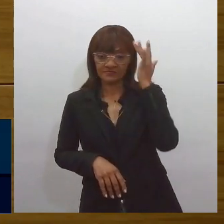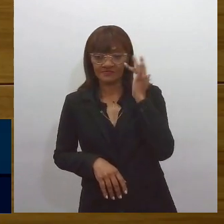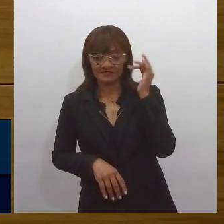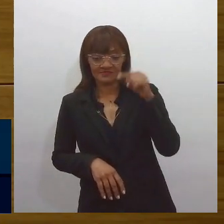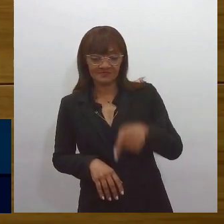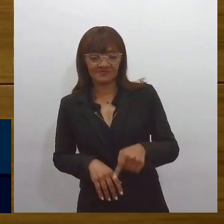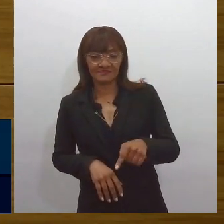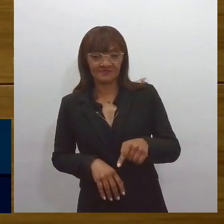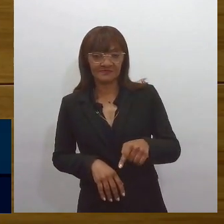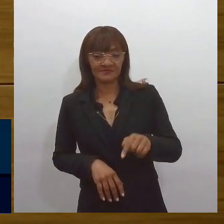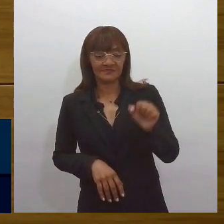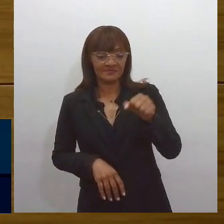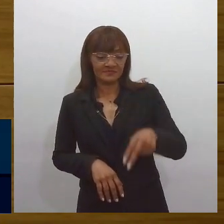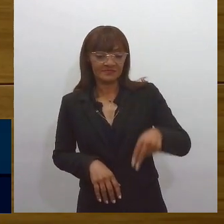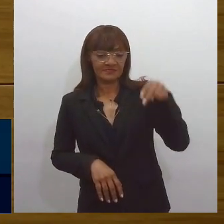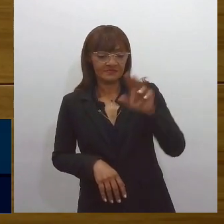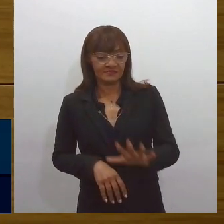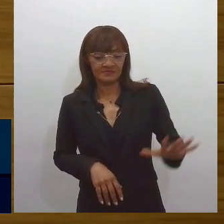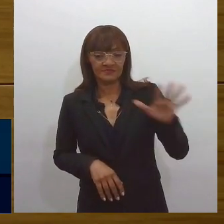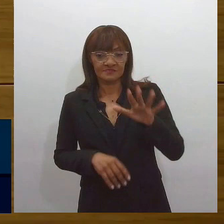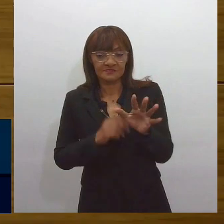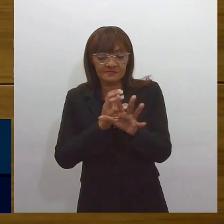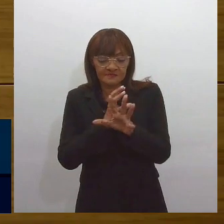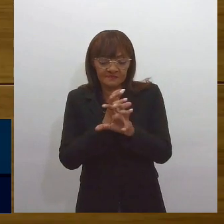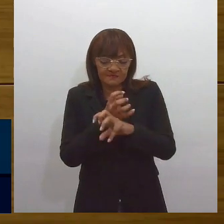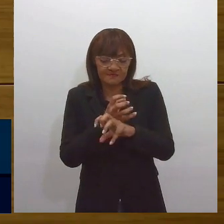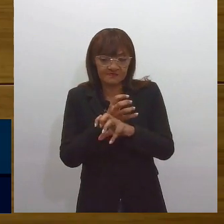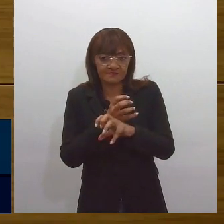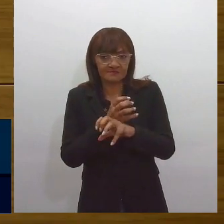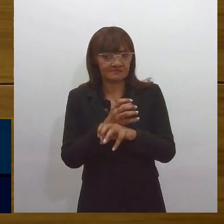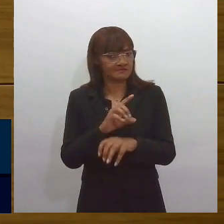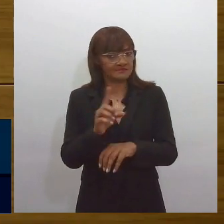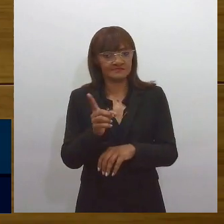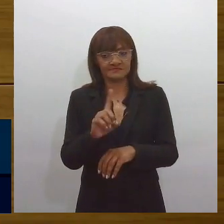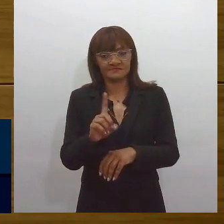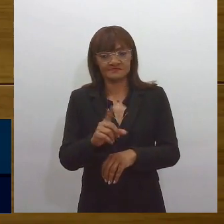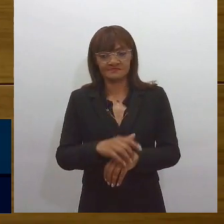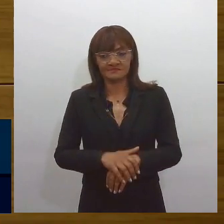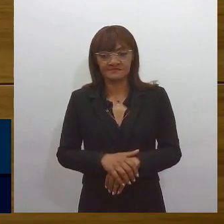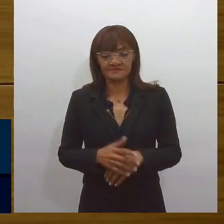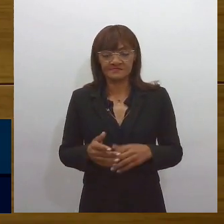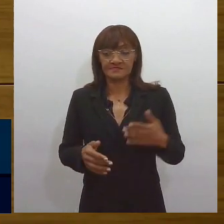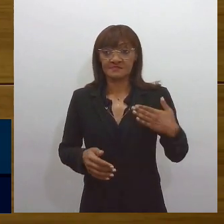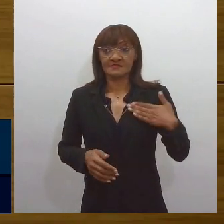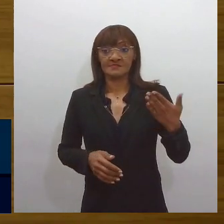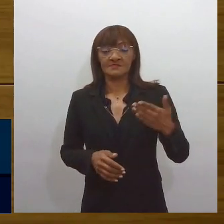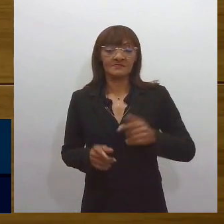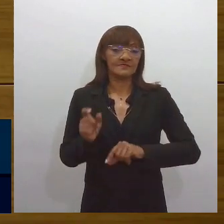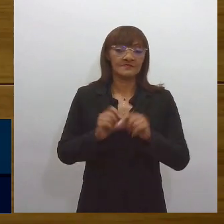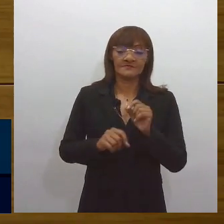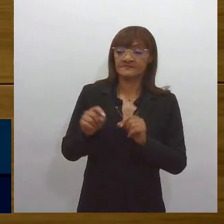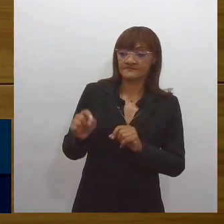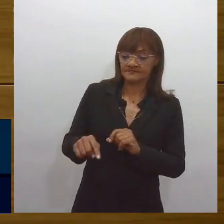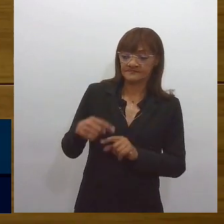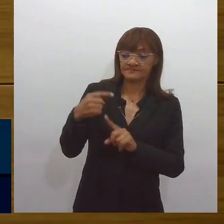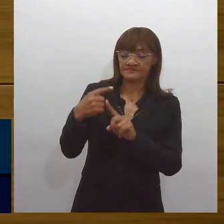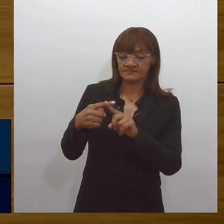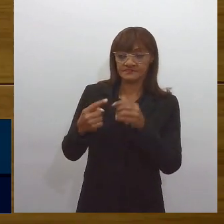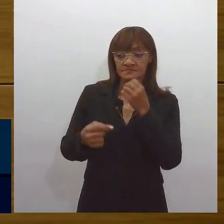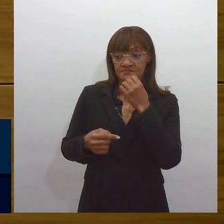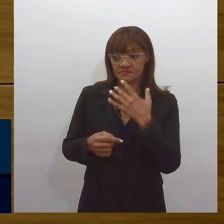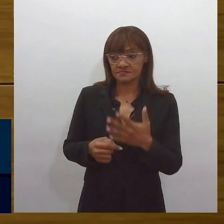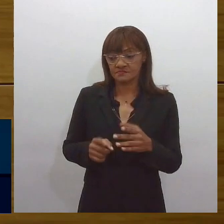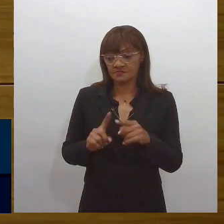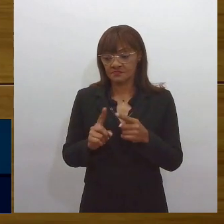é né e a gente teve aí uma surpresa que é positiva para muitos mas pro rodoviarismo não é que